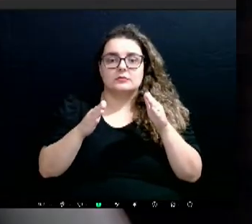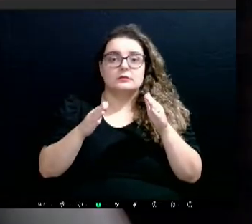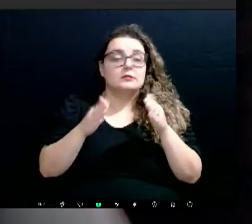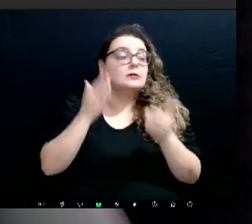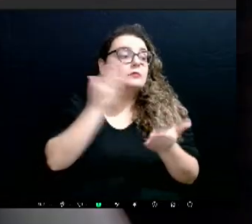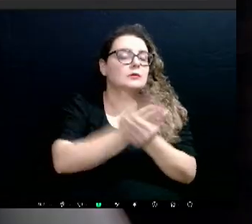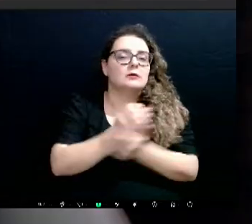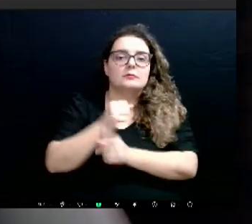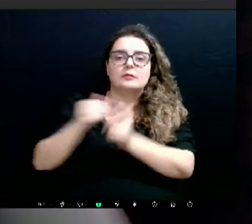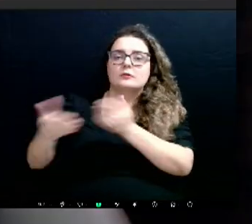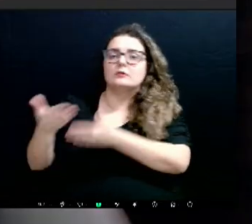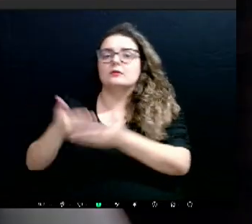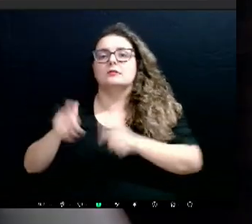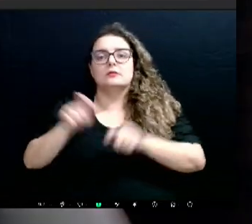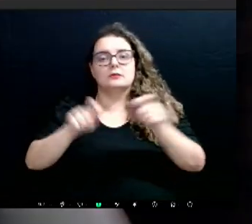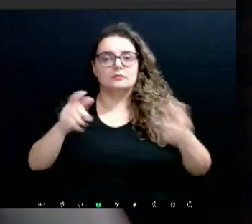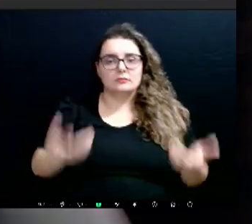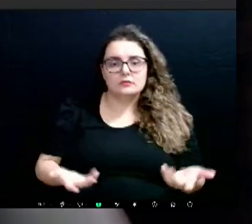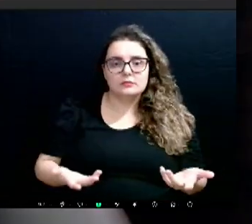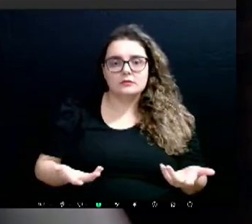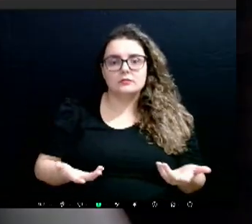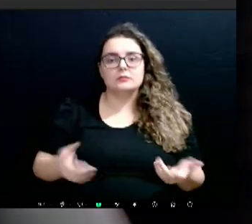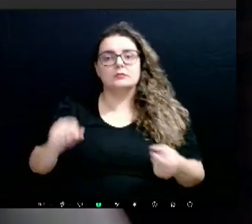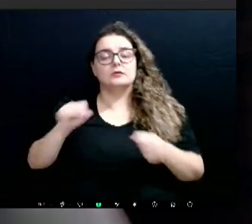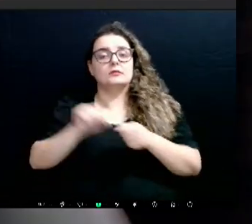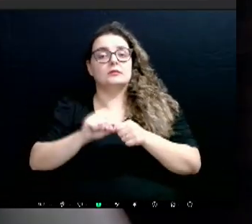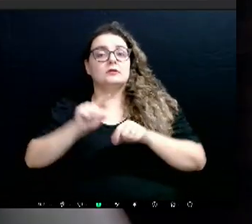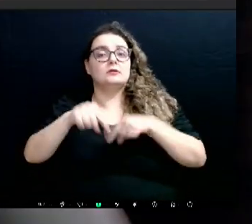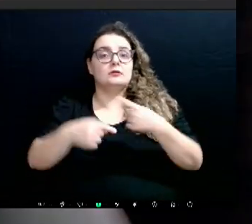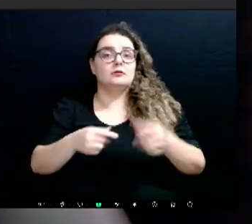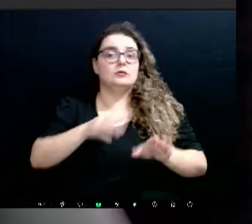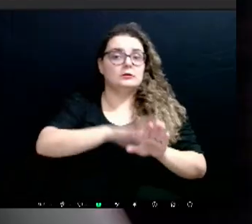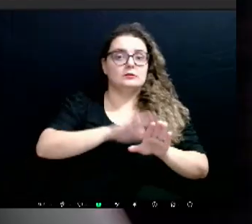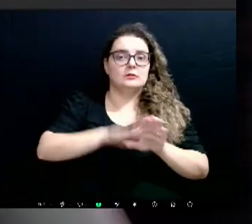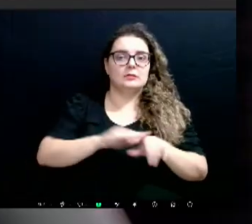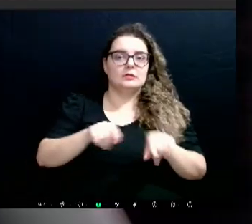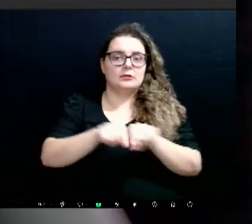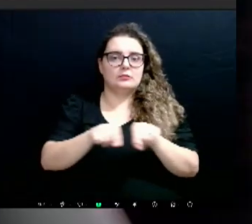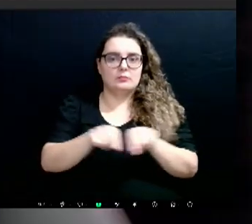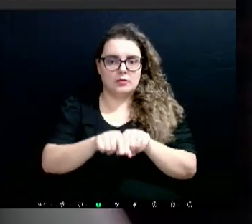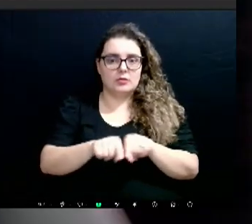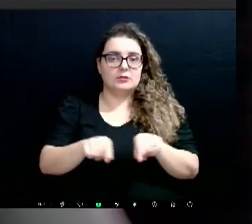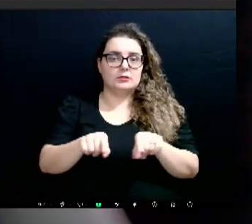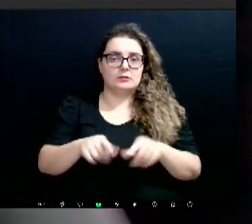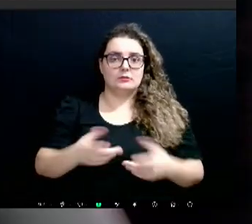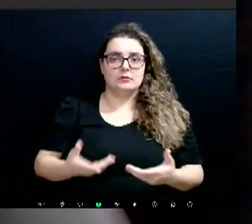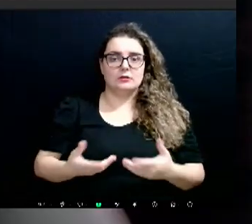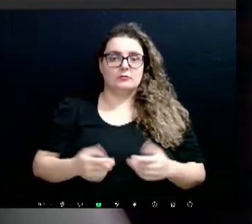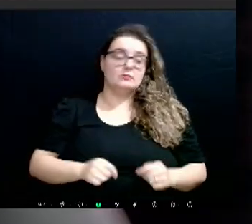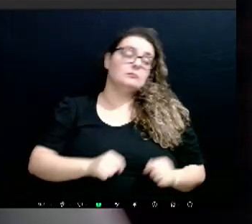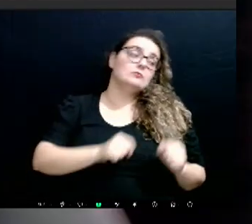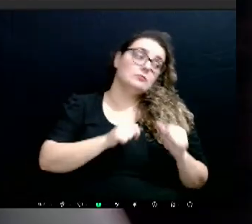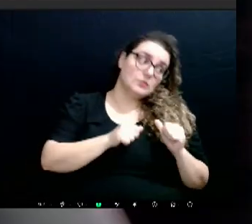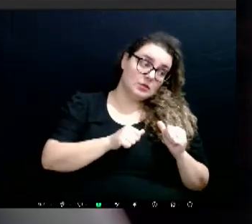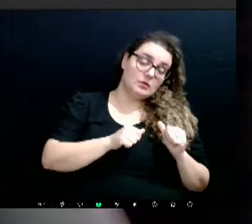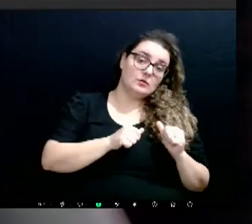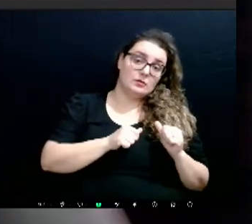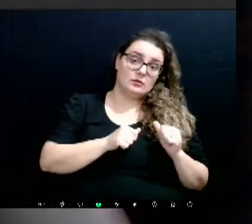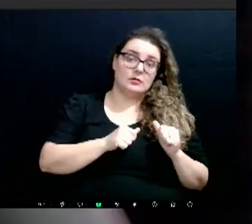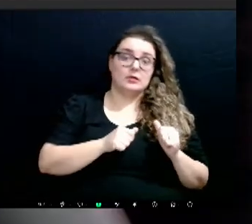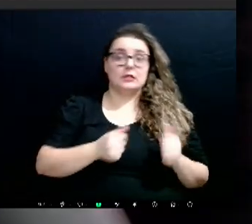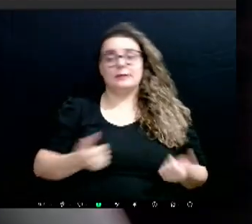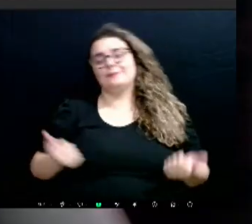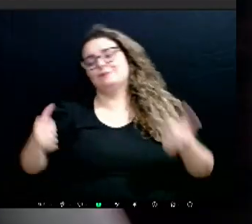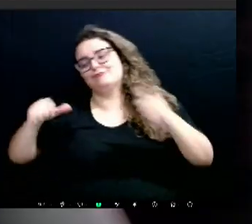os outros, de estar fazendo outras atividades que podem também, que podem ser favoráveis para o seu desenvolvimento, para a sua vida,